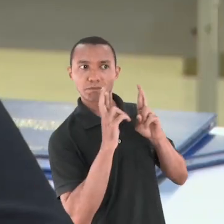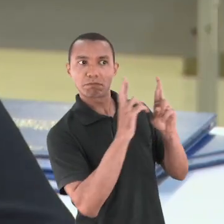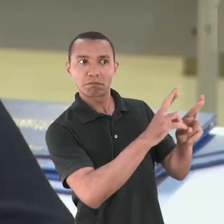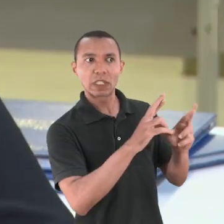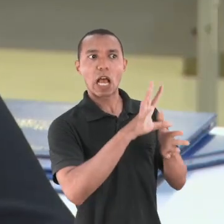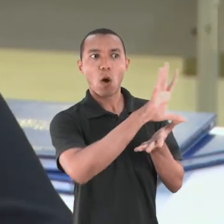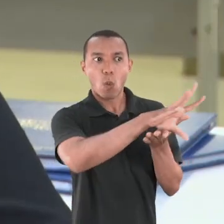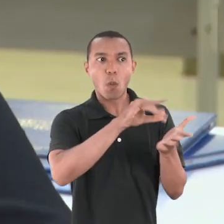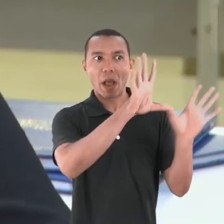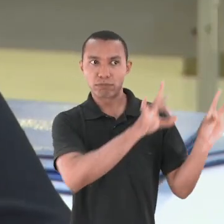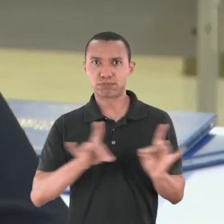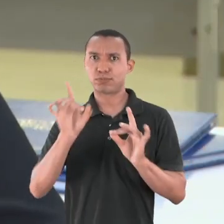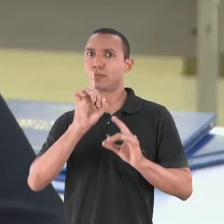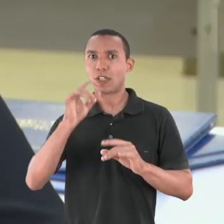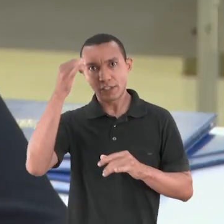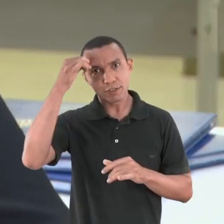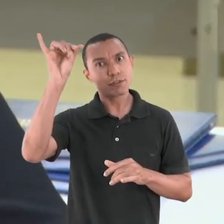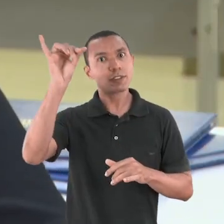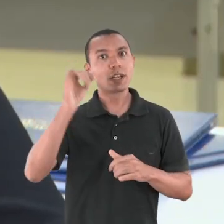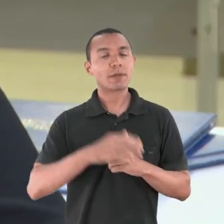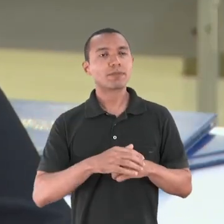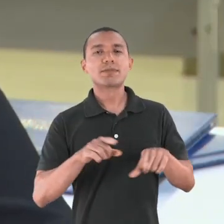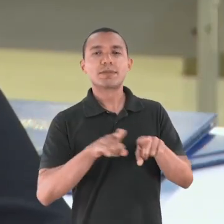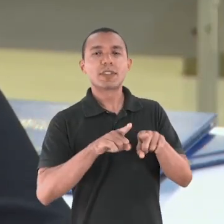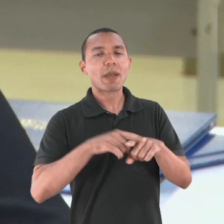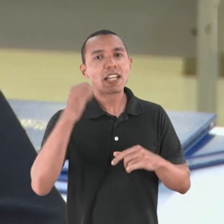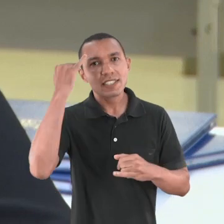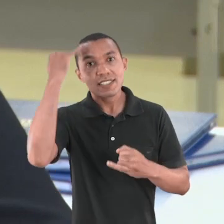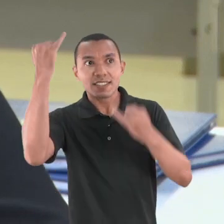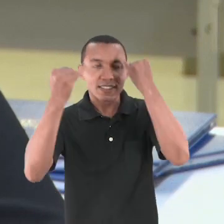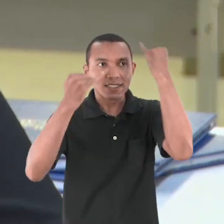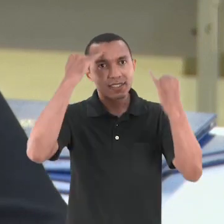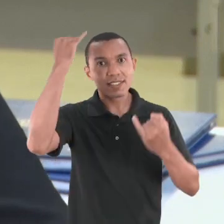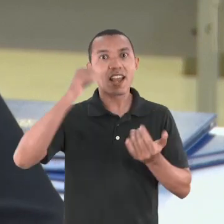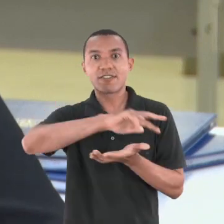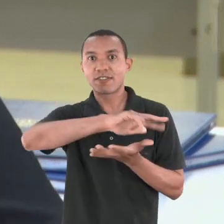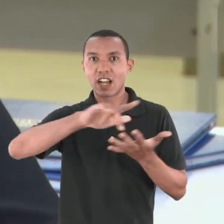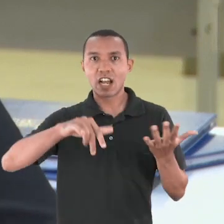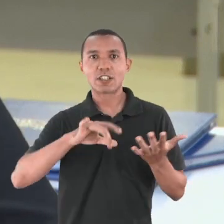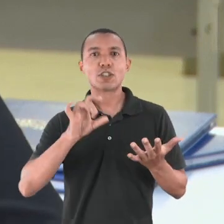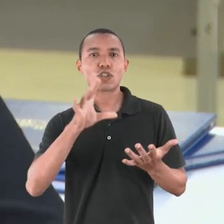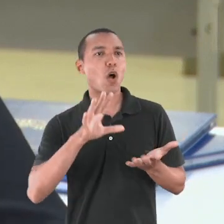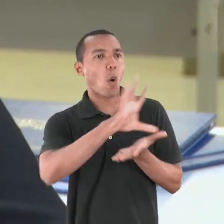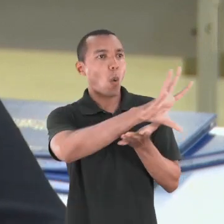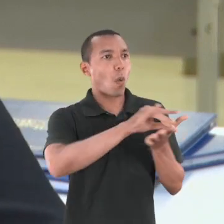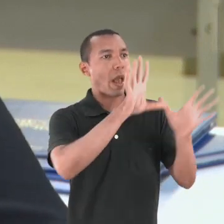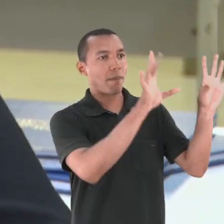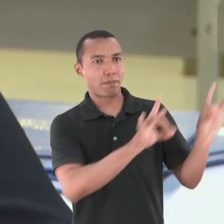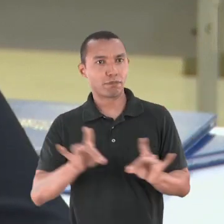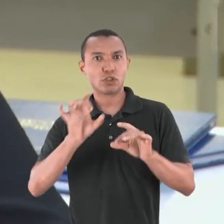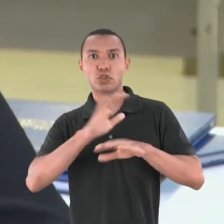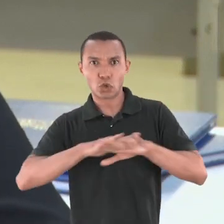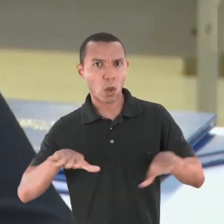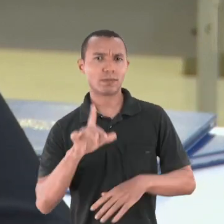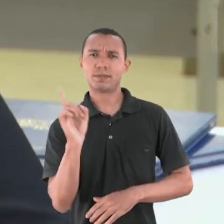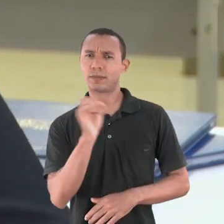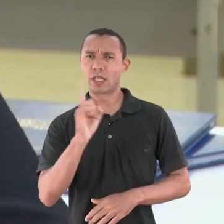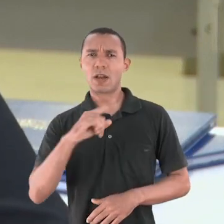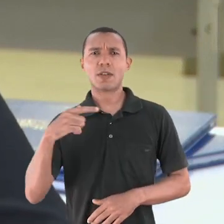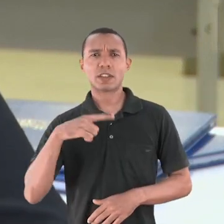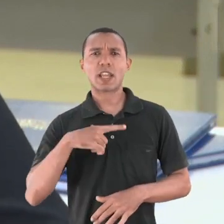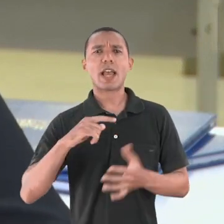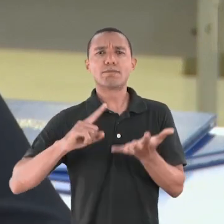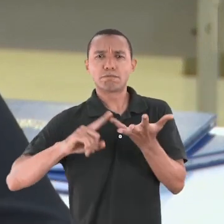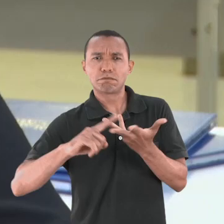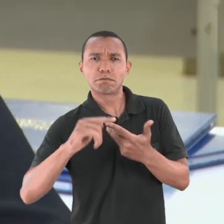respeitar os direitos autorais, elaborar ideias. Então não é apenas um